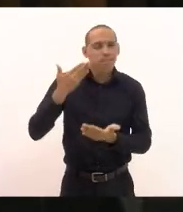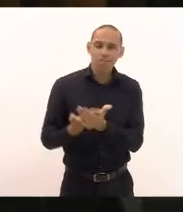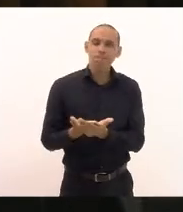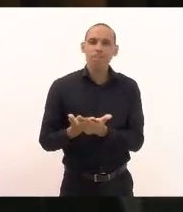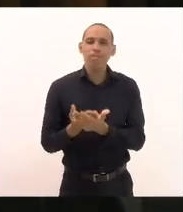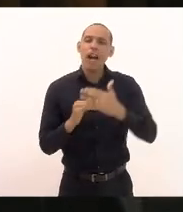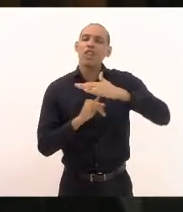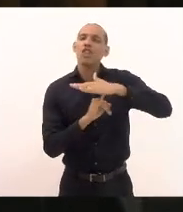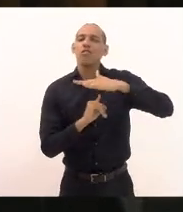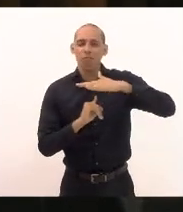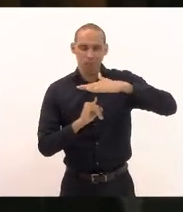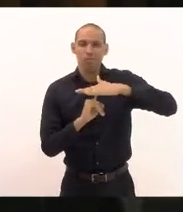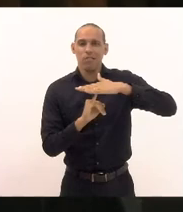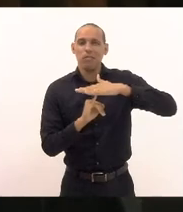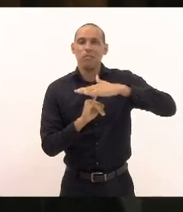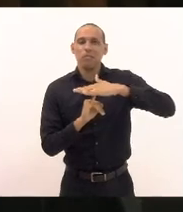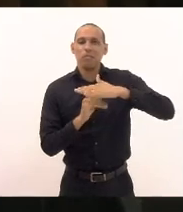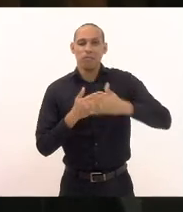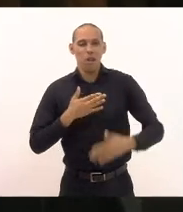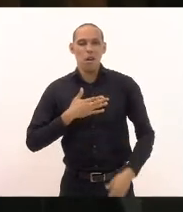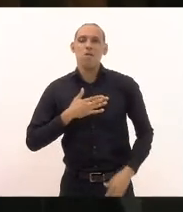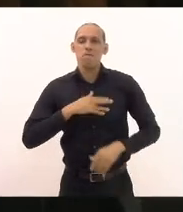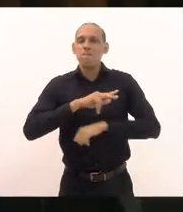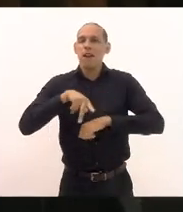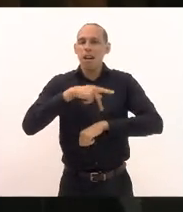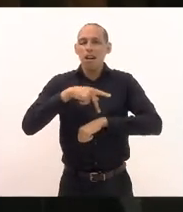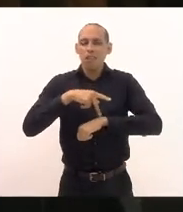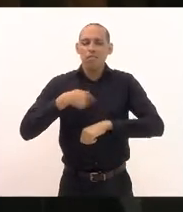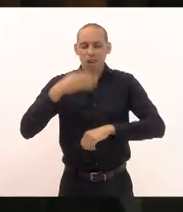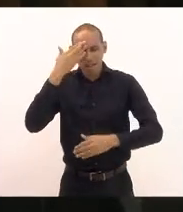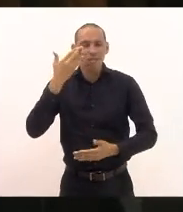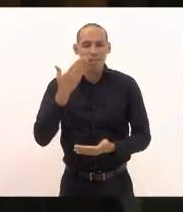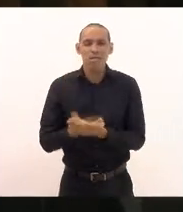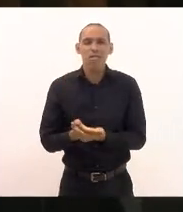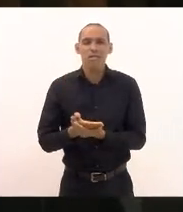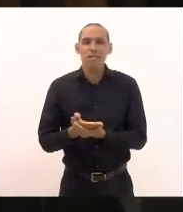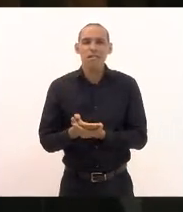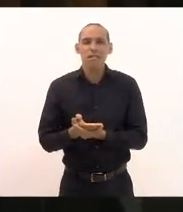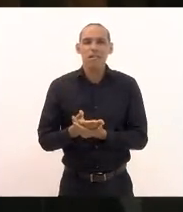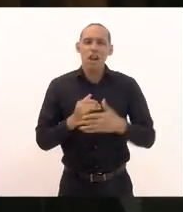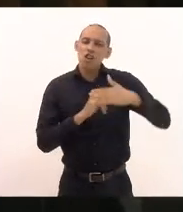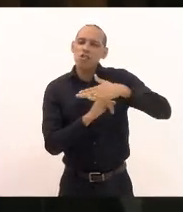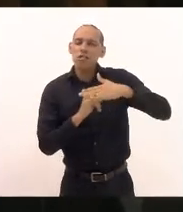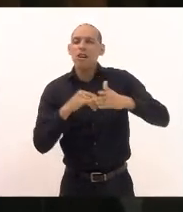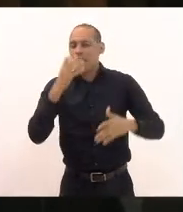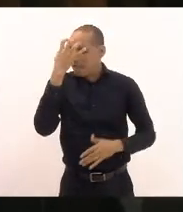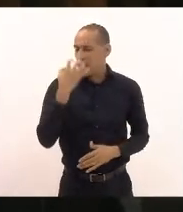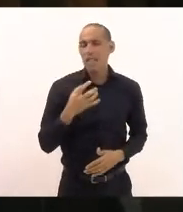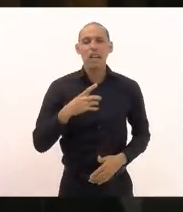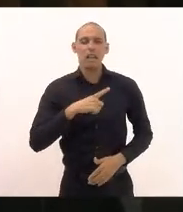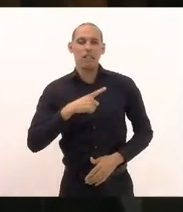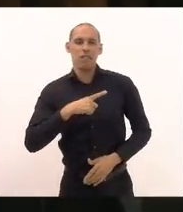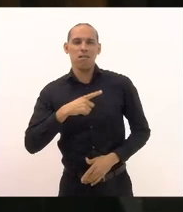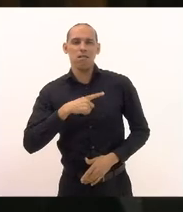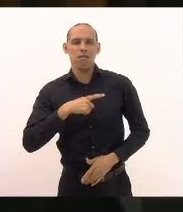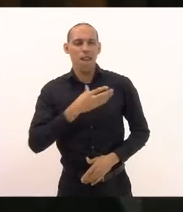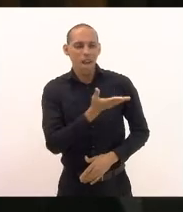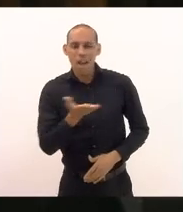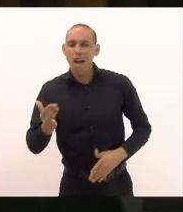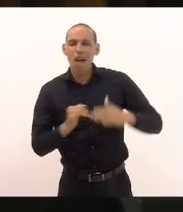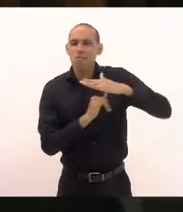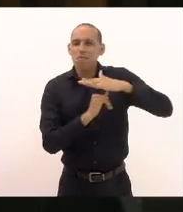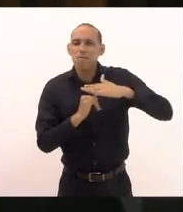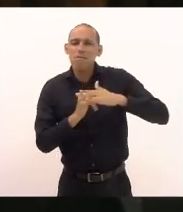nas instituições do meu país. Eu acredito na seriedade dessas instituições. Instituições essas